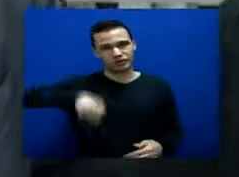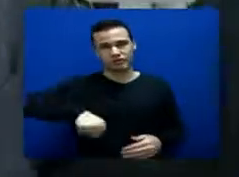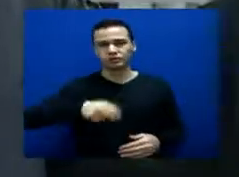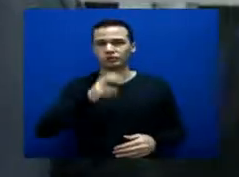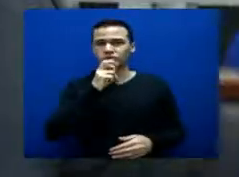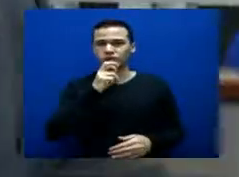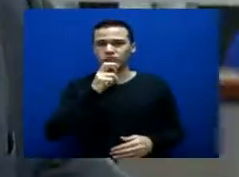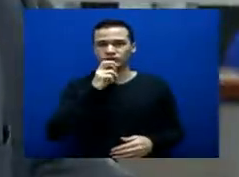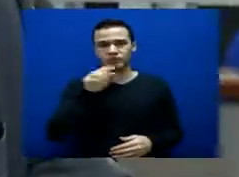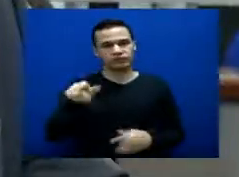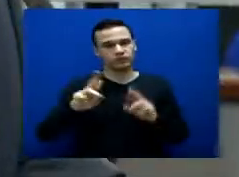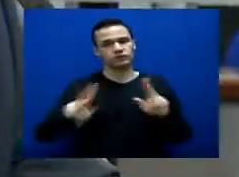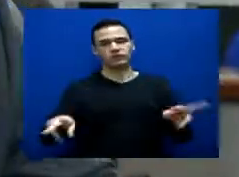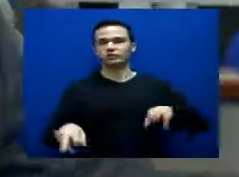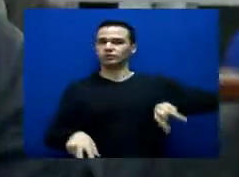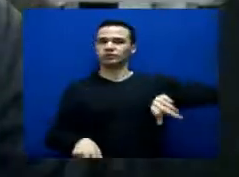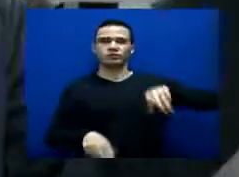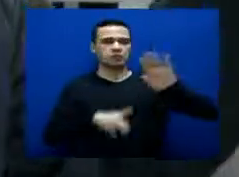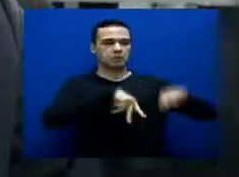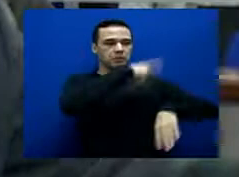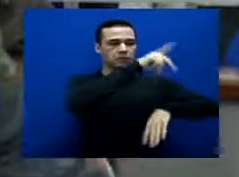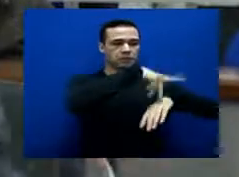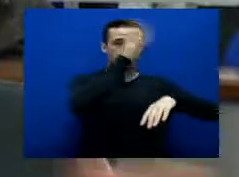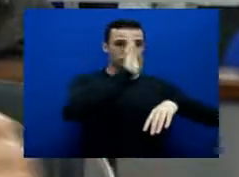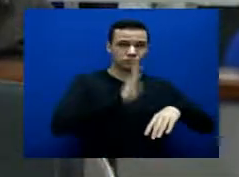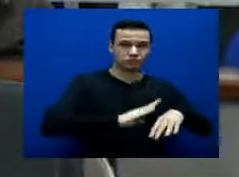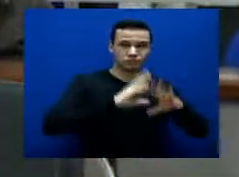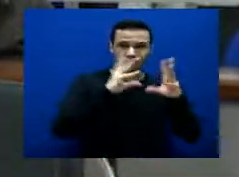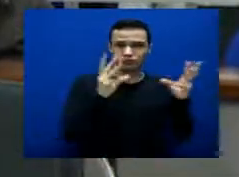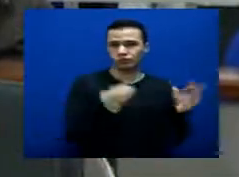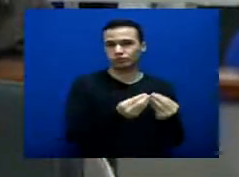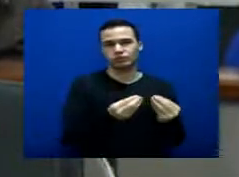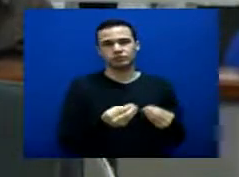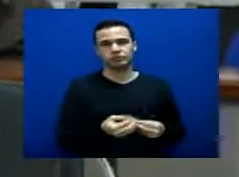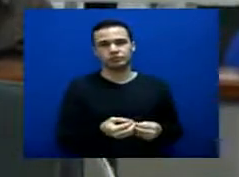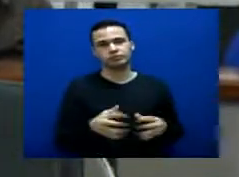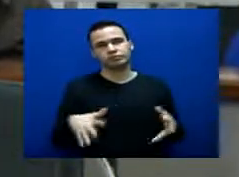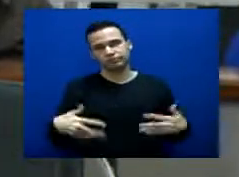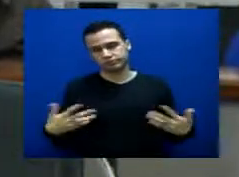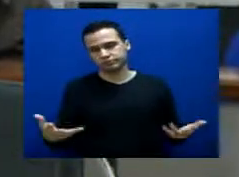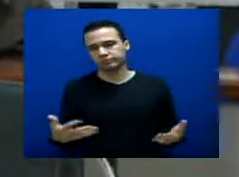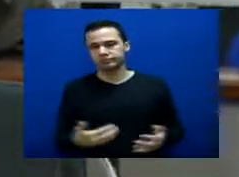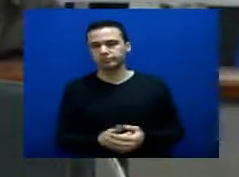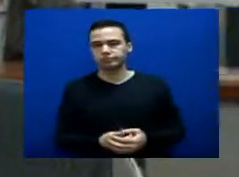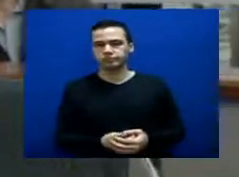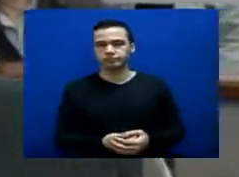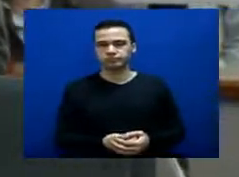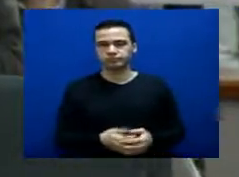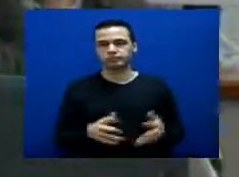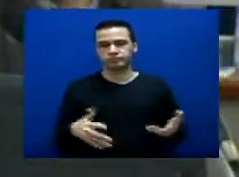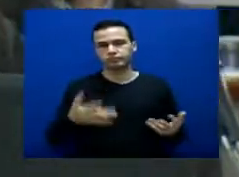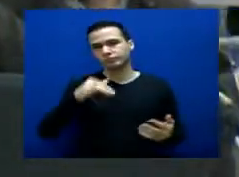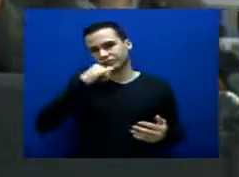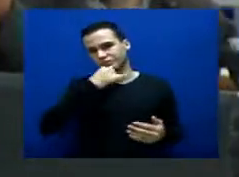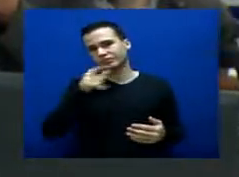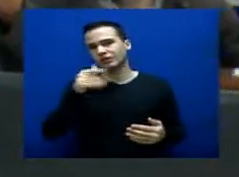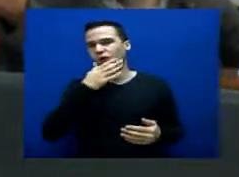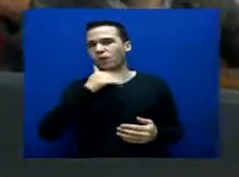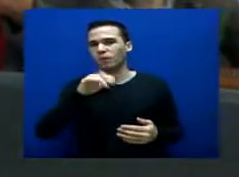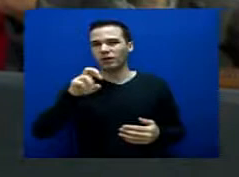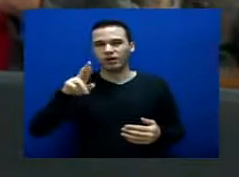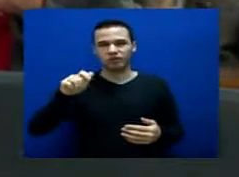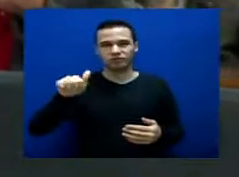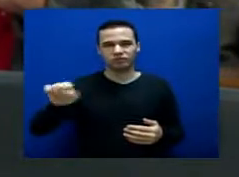cidade não é diferente, não é diferente. Então, lamentável, de forma lamentável o que aconteceu com o